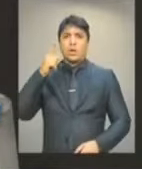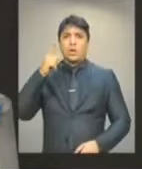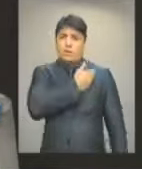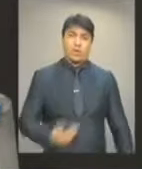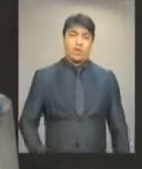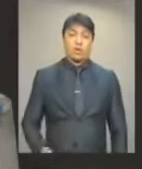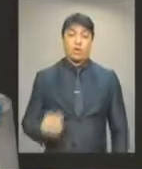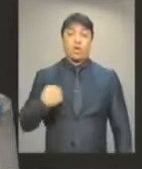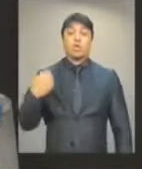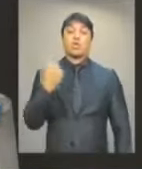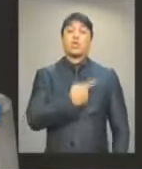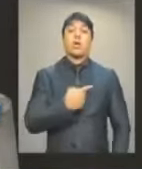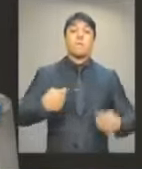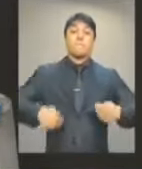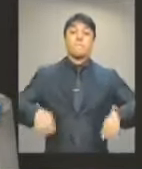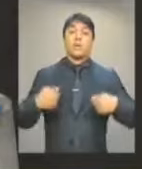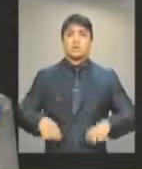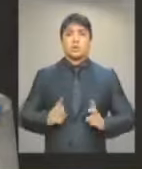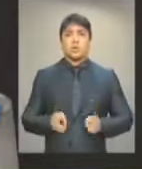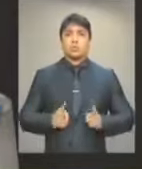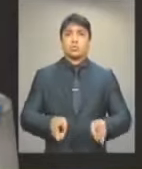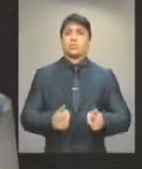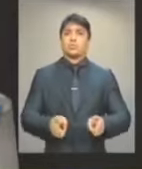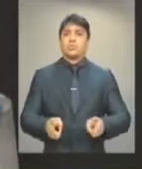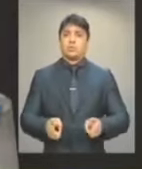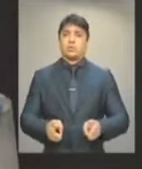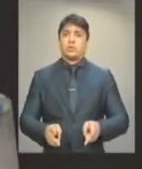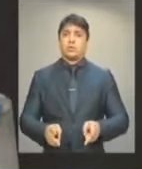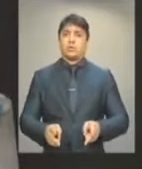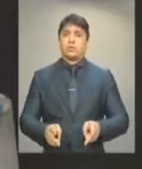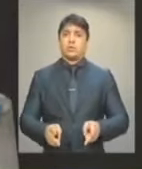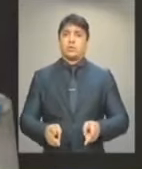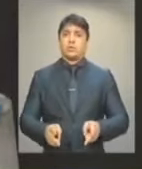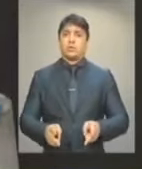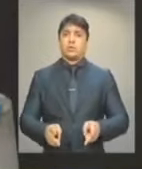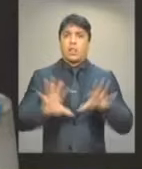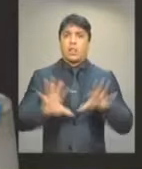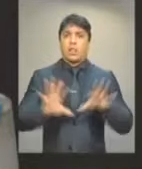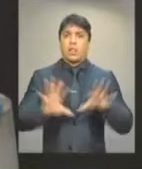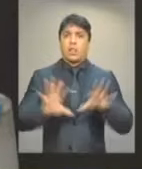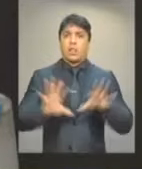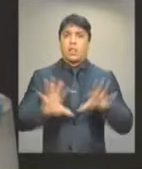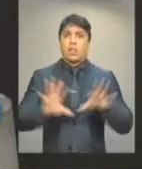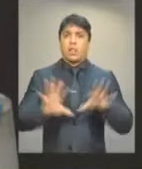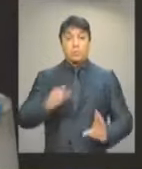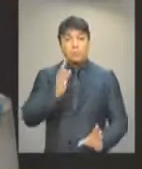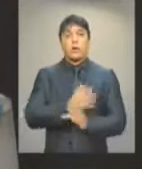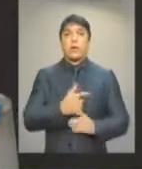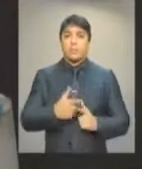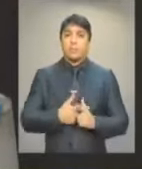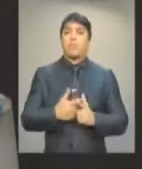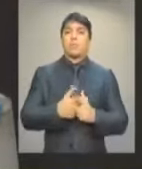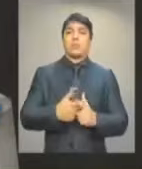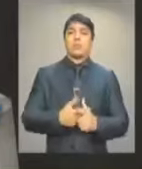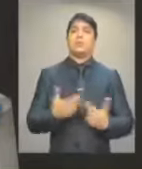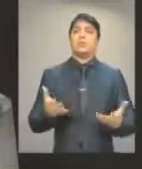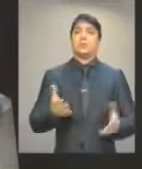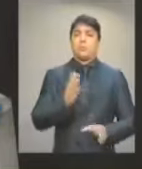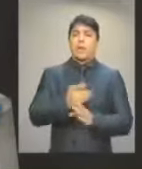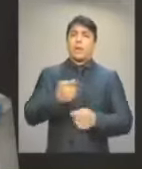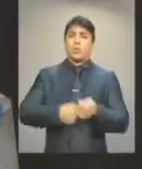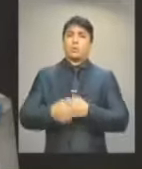dizer que nós precisamos resistir a essa pressão, flexibilizar diante da pressão de